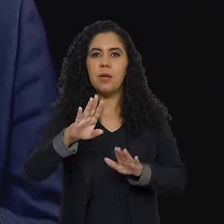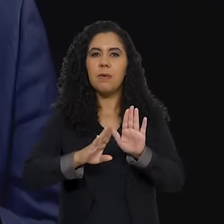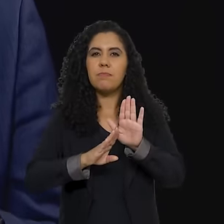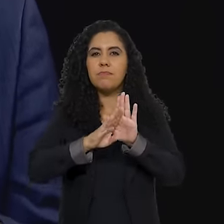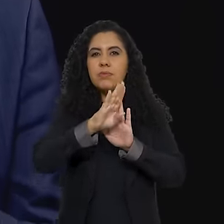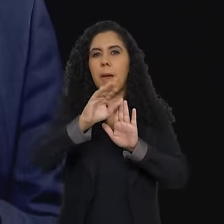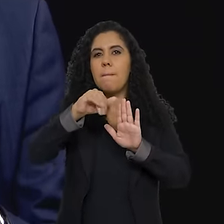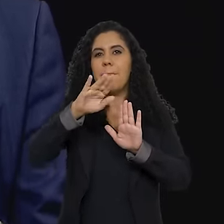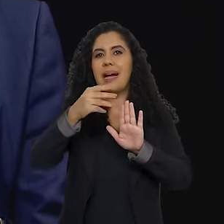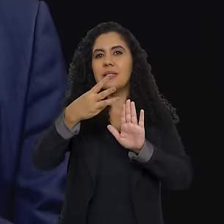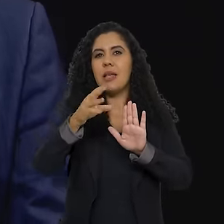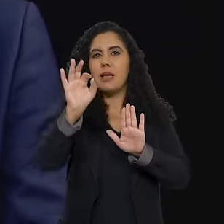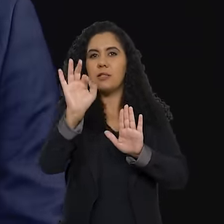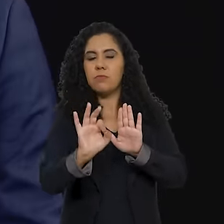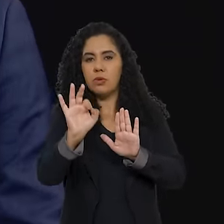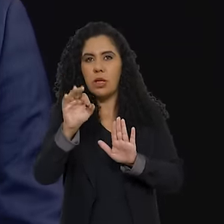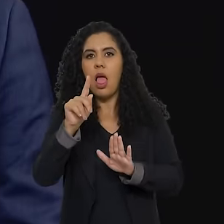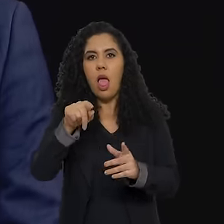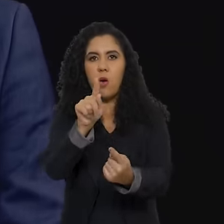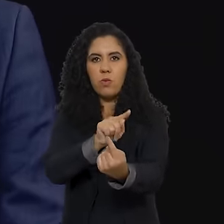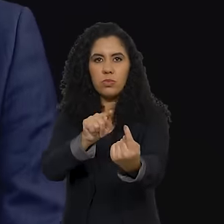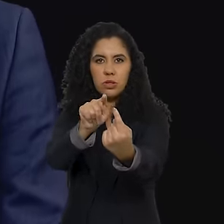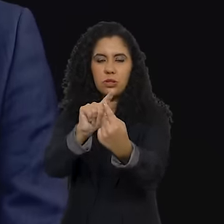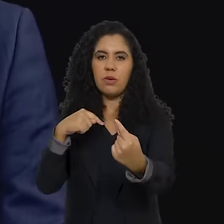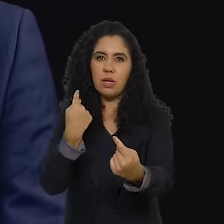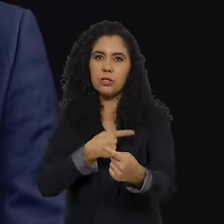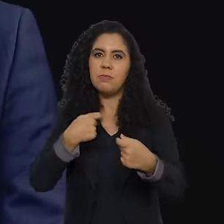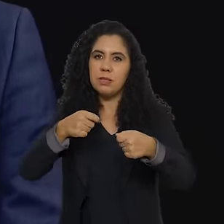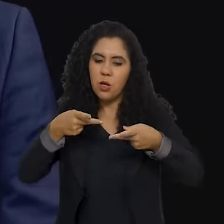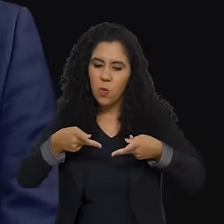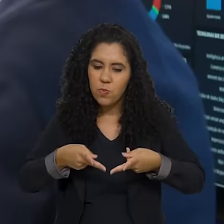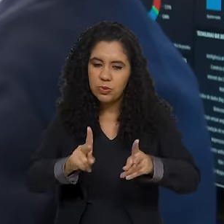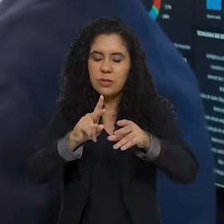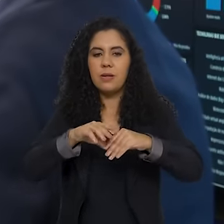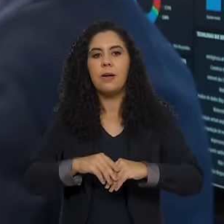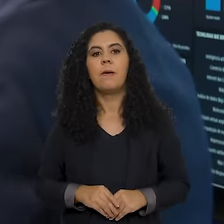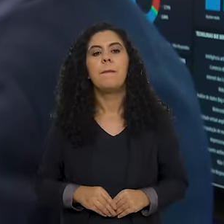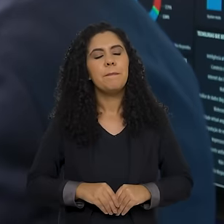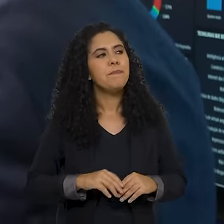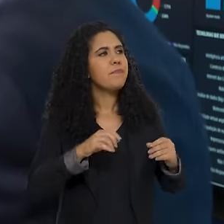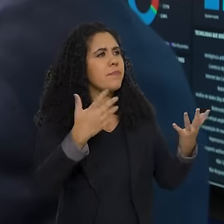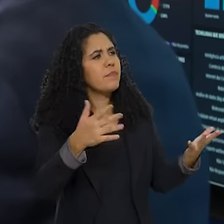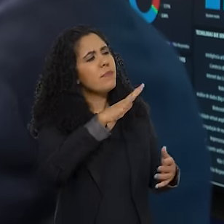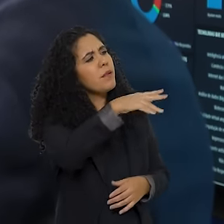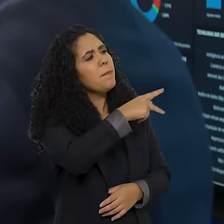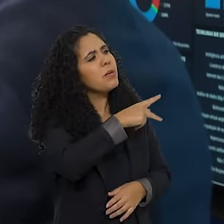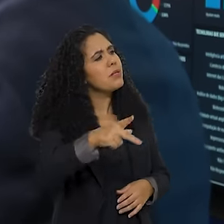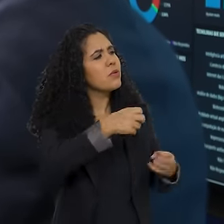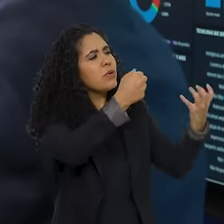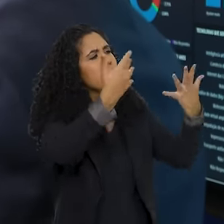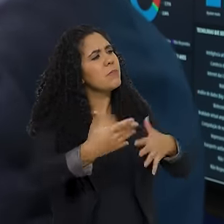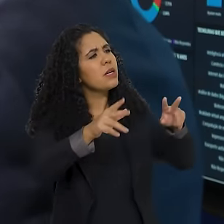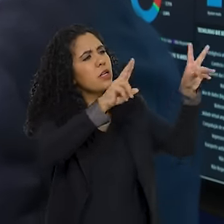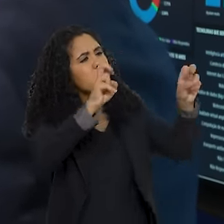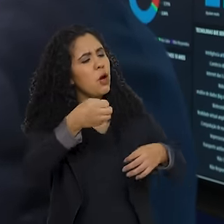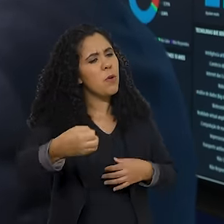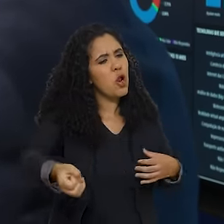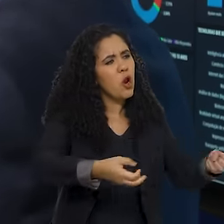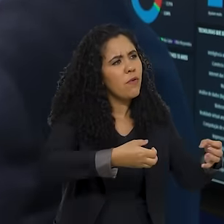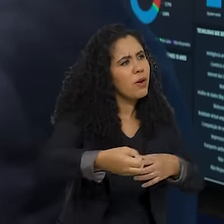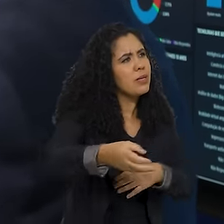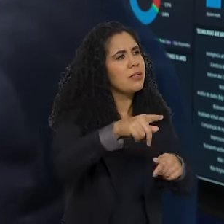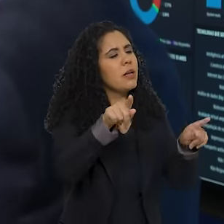superando os 3%. Acho que essa é a meta que a gente tem que perseguir. Presidente, quando a gente fala em inovação, fala